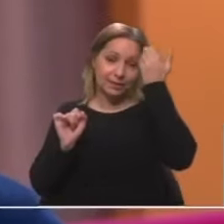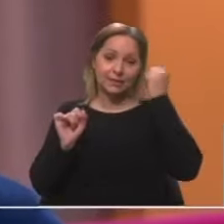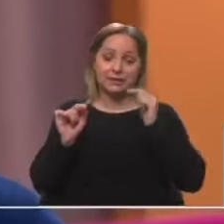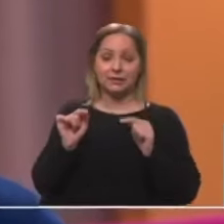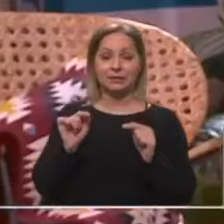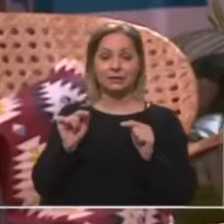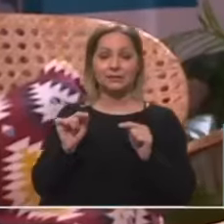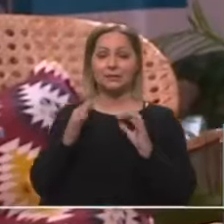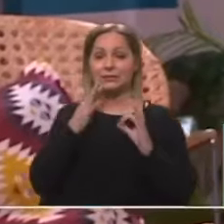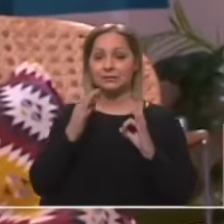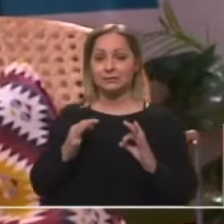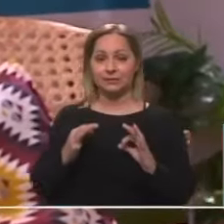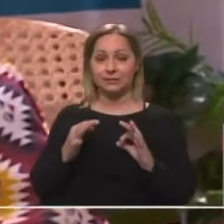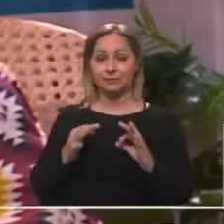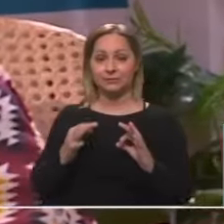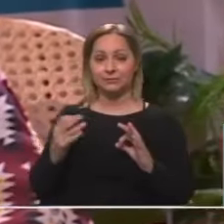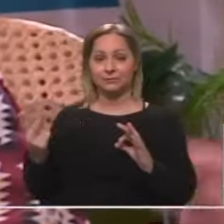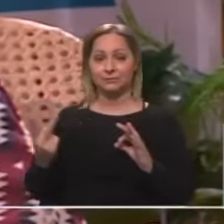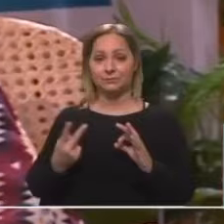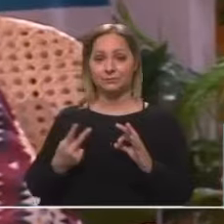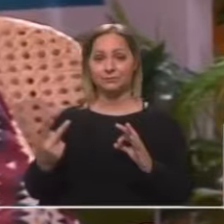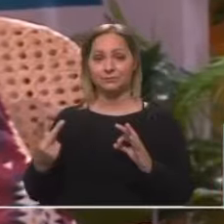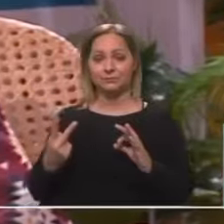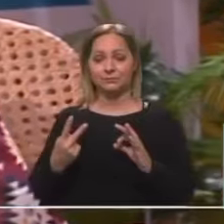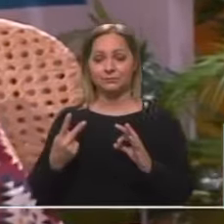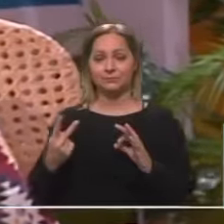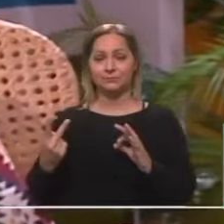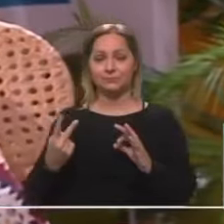convergir. E foi, de facto, um dos pontos que nós encontramos um no outro.